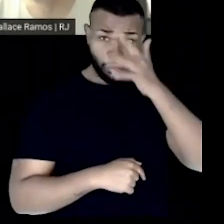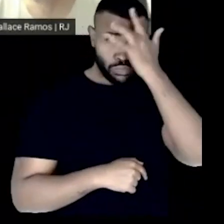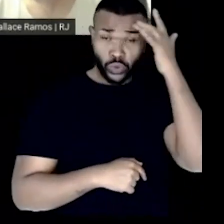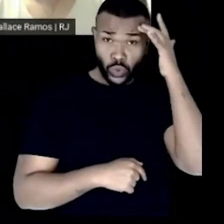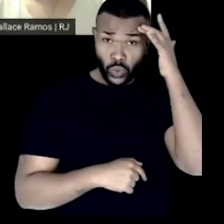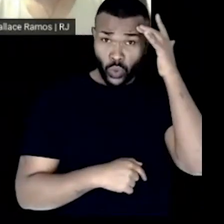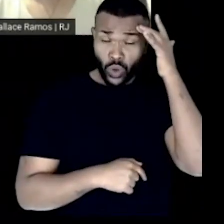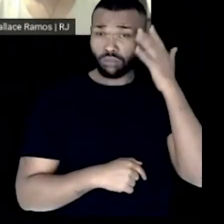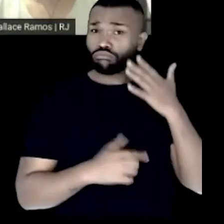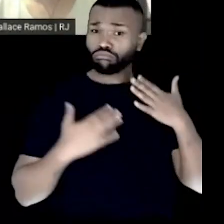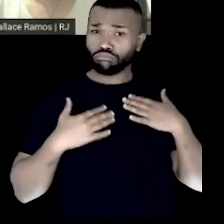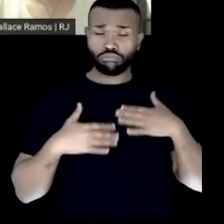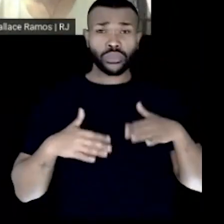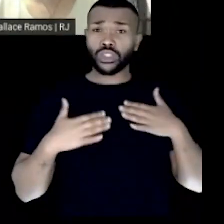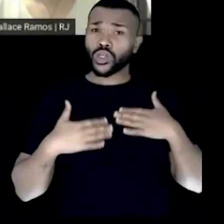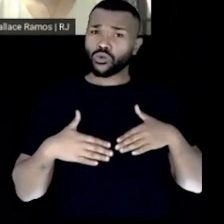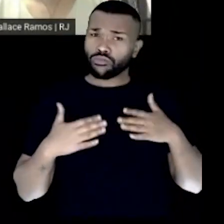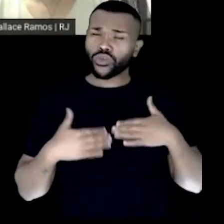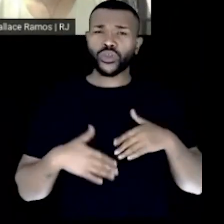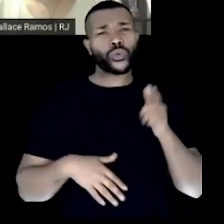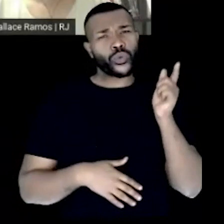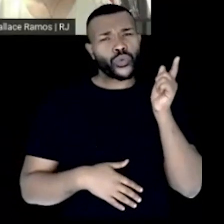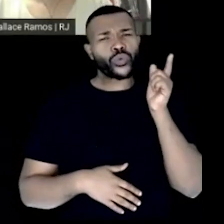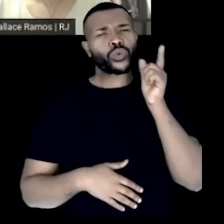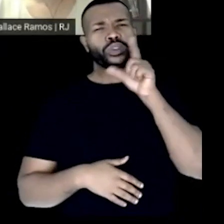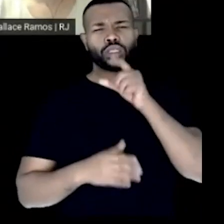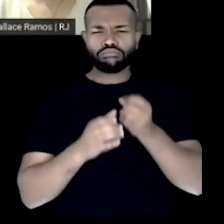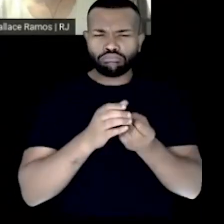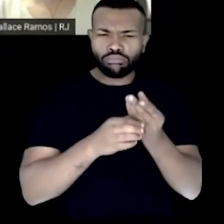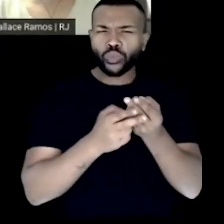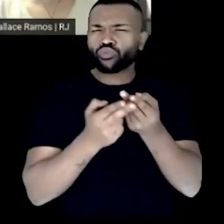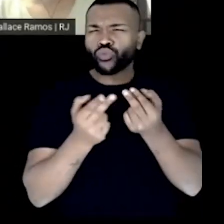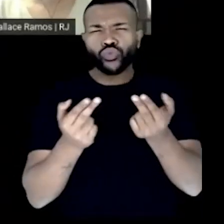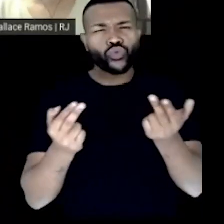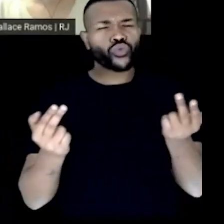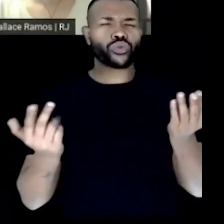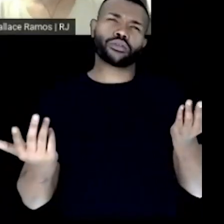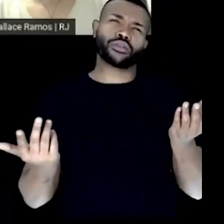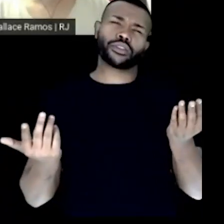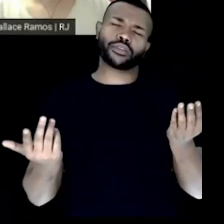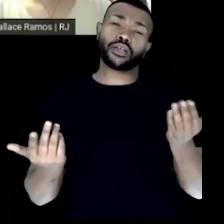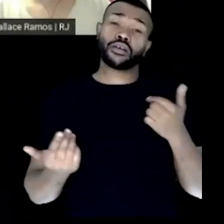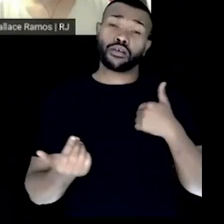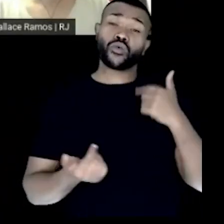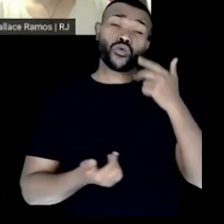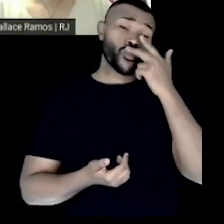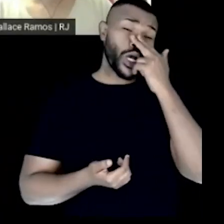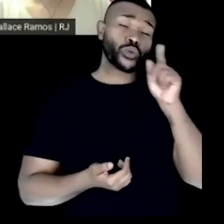pessoa queer é uma pessoa, fica bem mais tranquilo, assim, sabe? Porque tu consegue fazer outras coisas. Então,